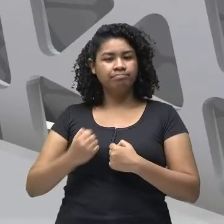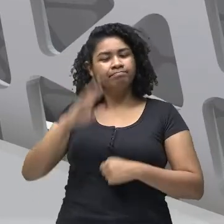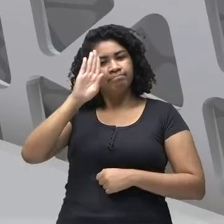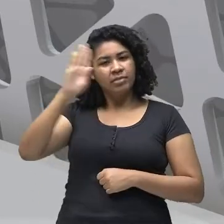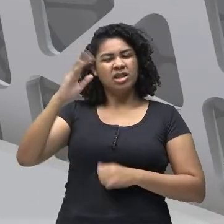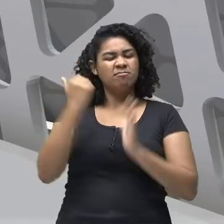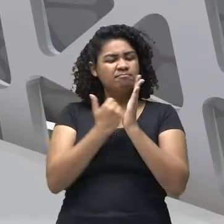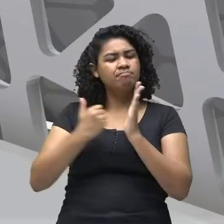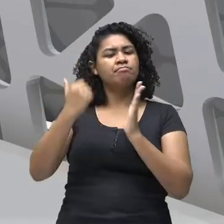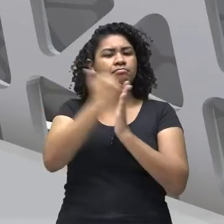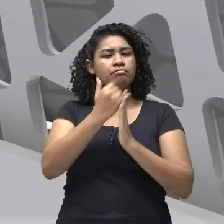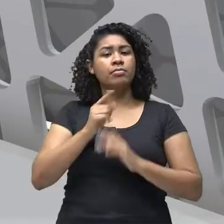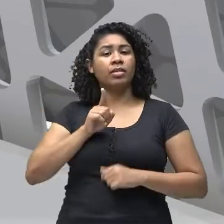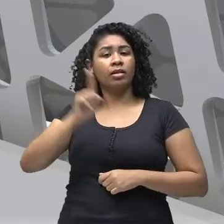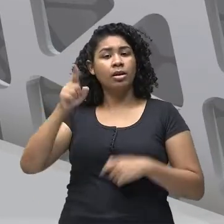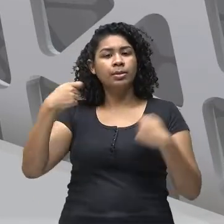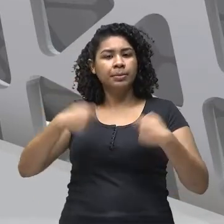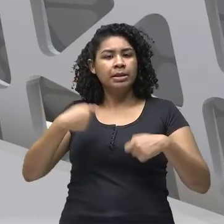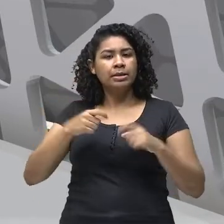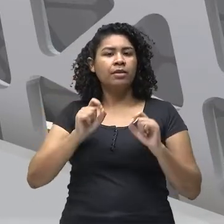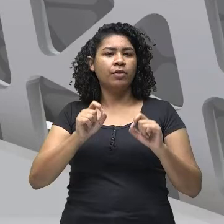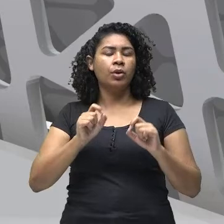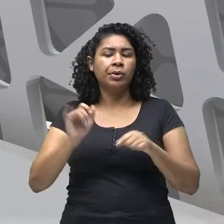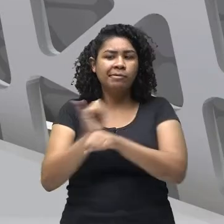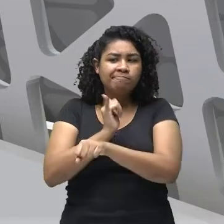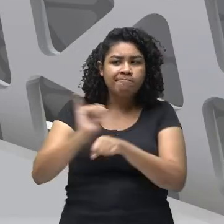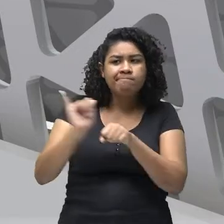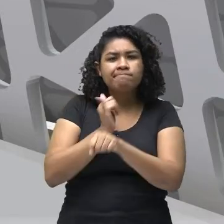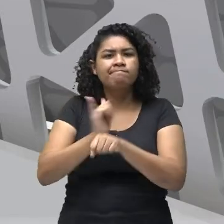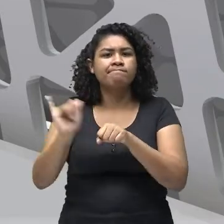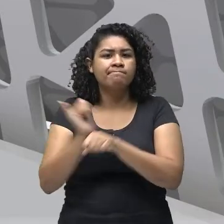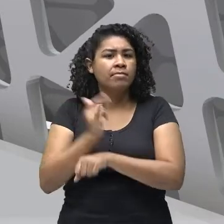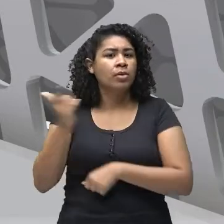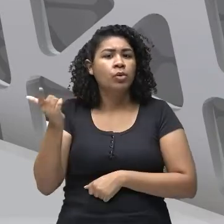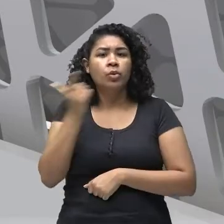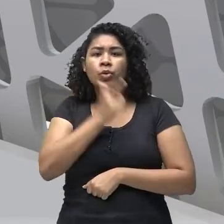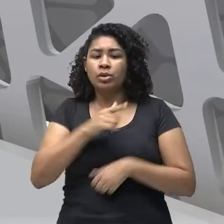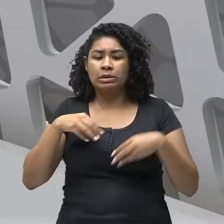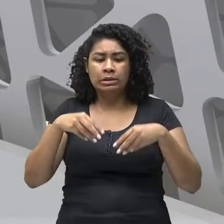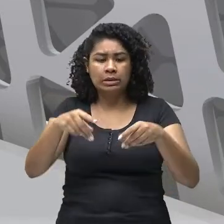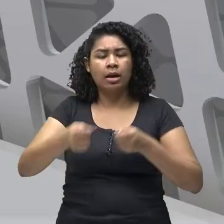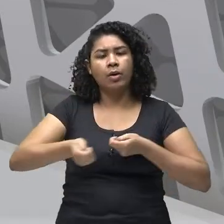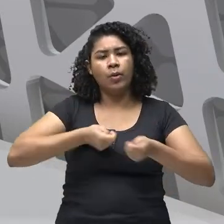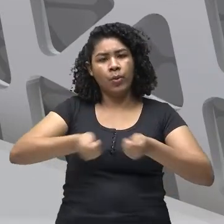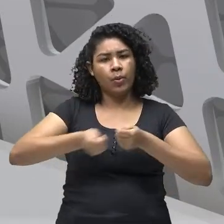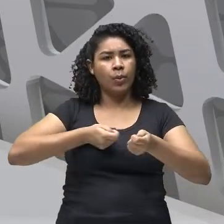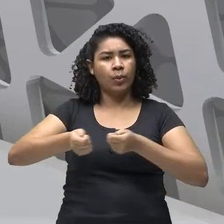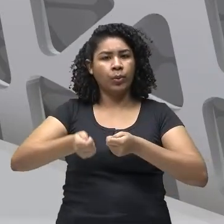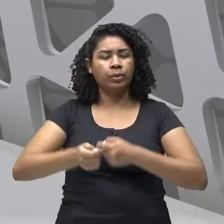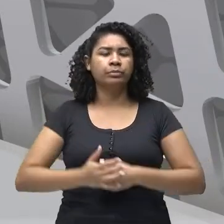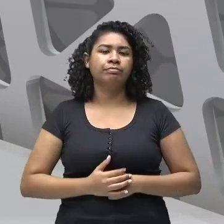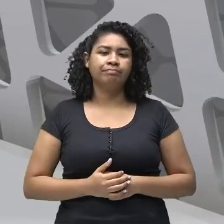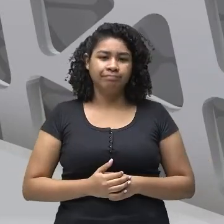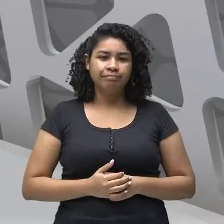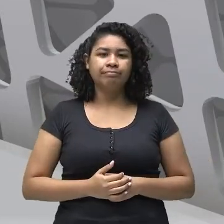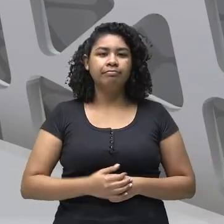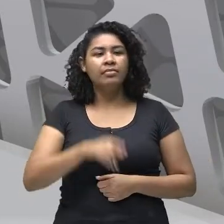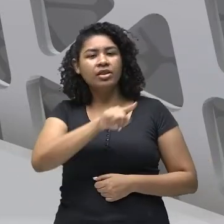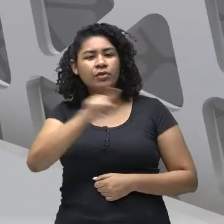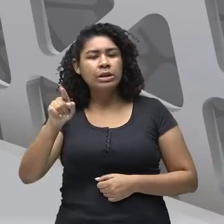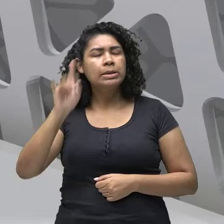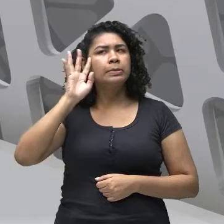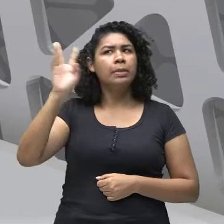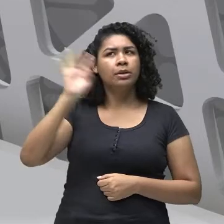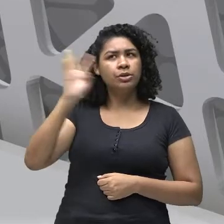desse um jeito de centralizar as terras, o controle das terras. Então você imagina que você